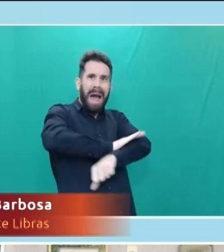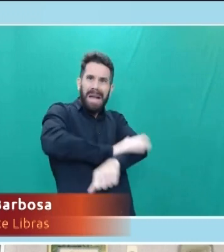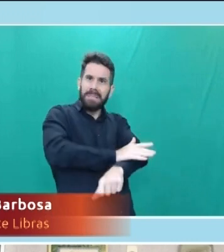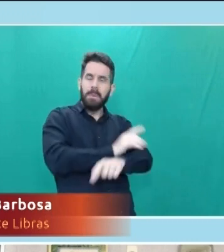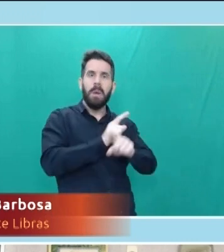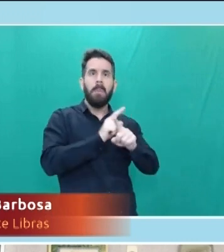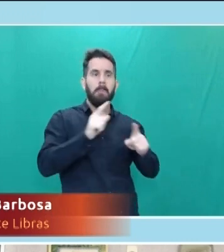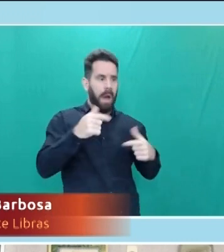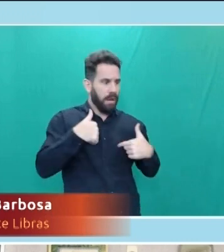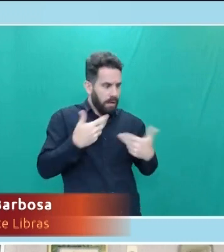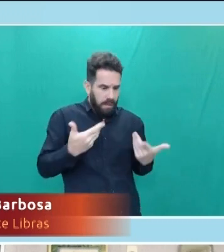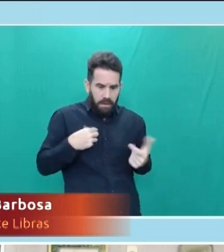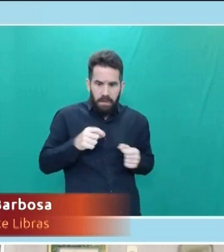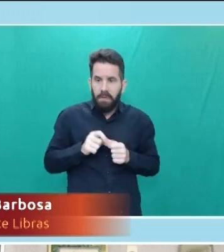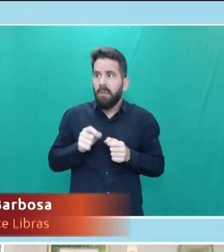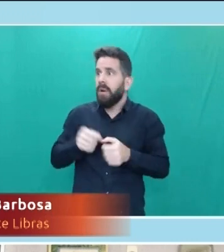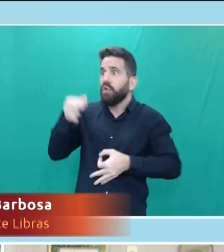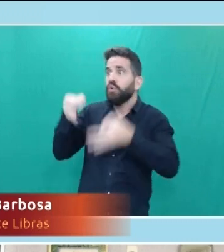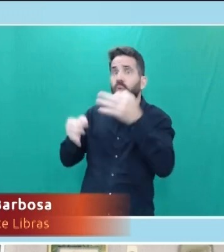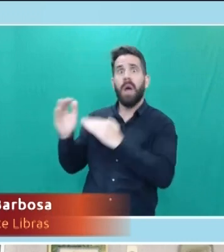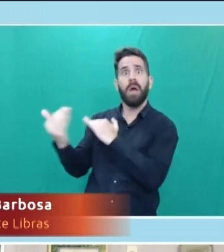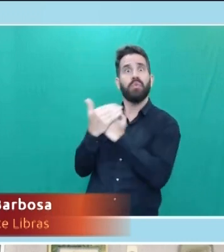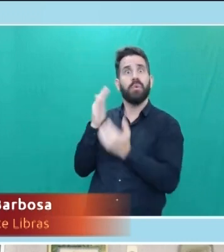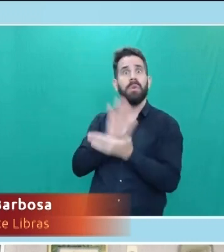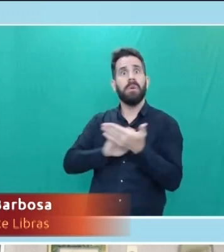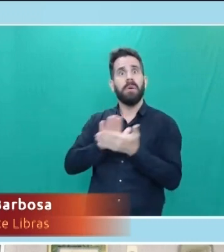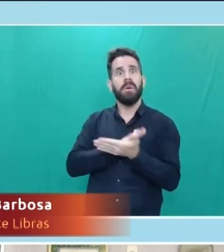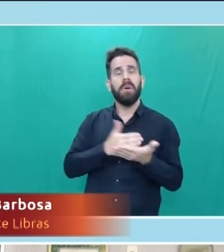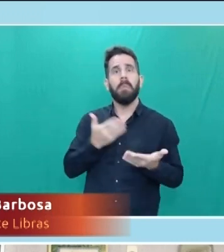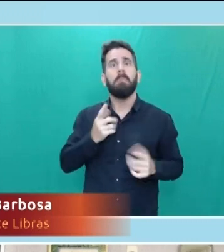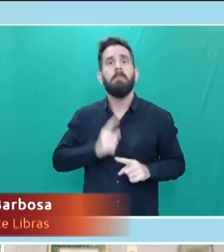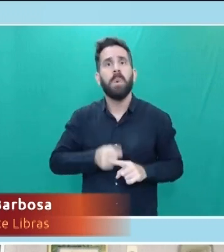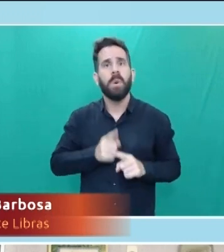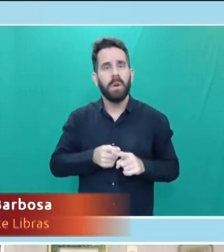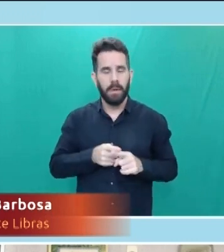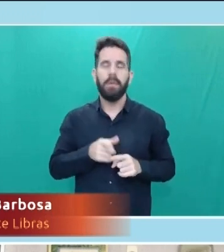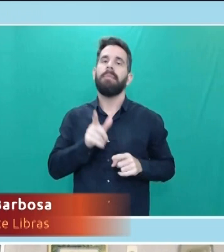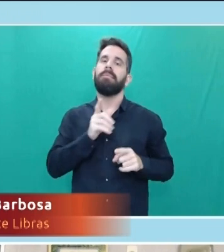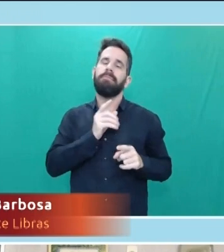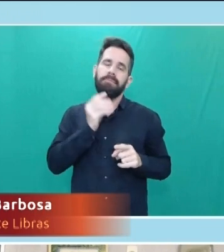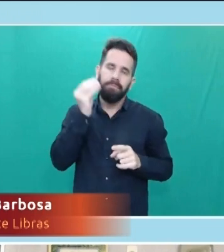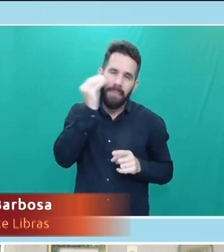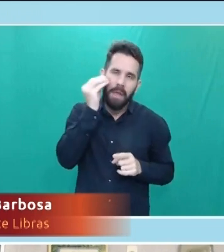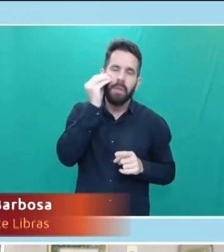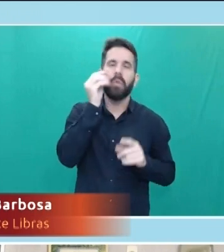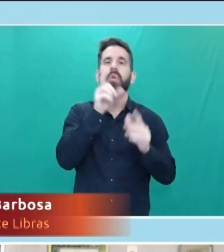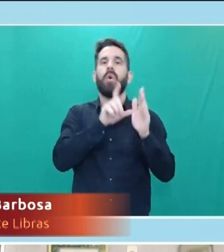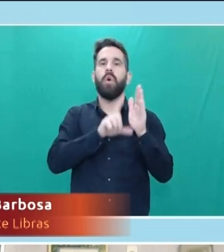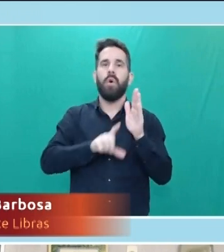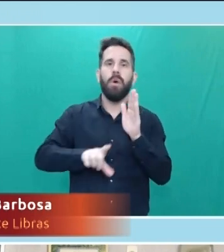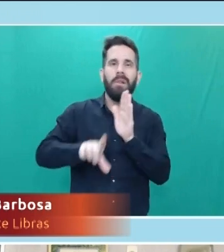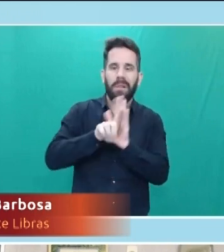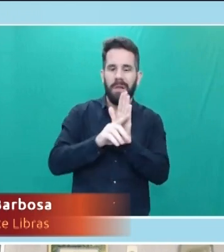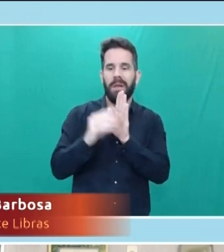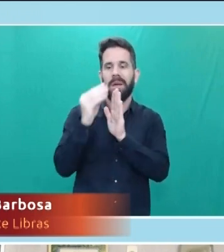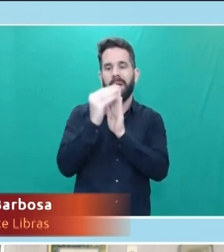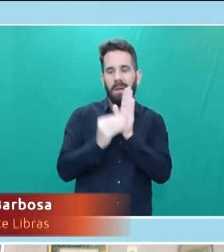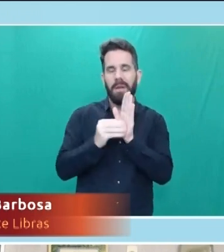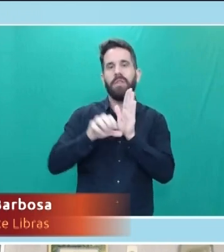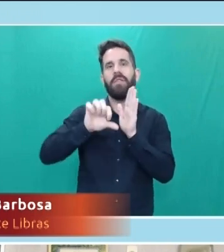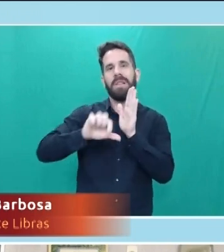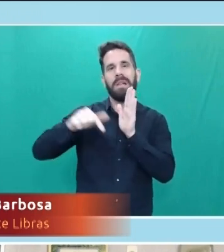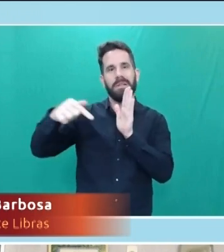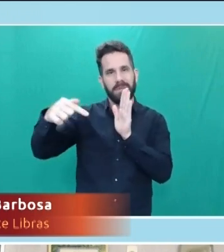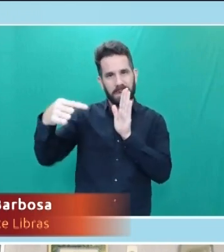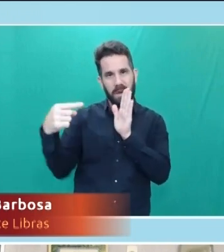Então, em 97, houve uma tentativa de incluir na legislação essa tipificação da injúria penal, né,